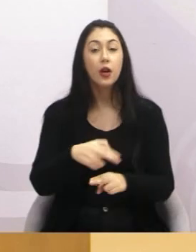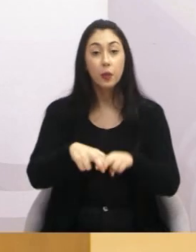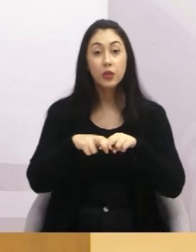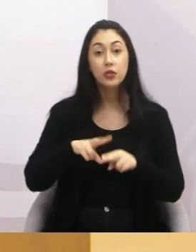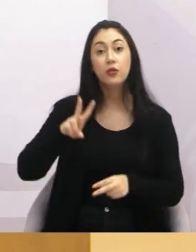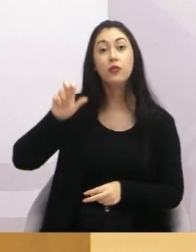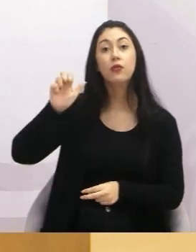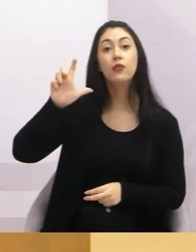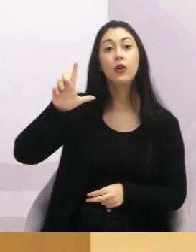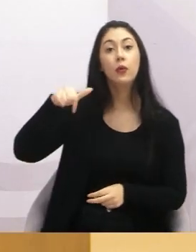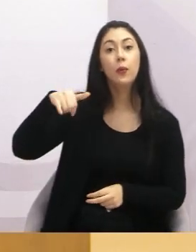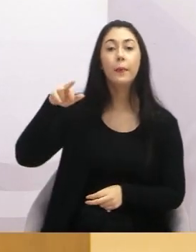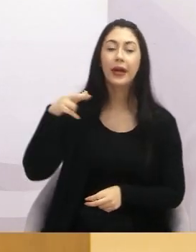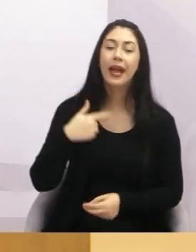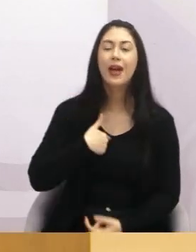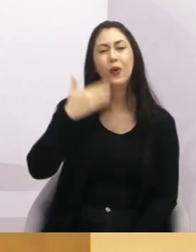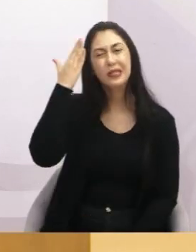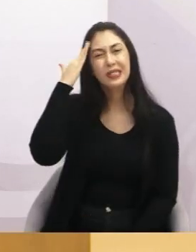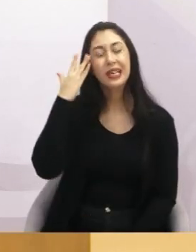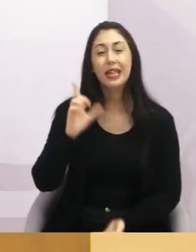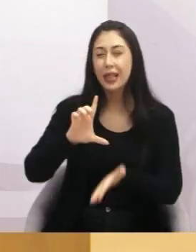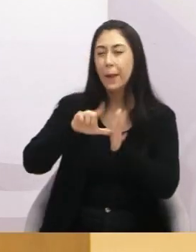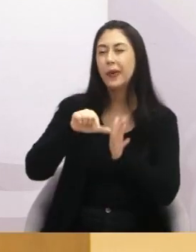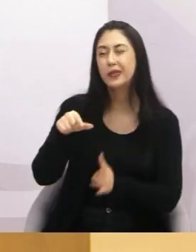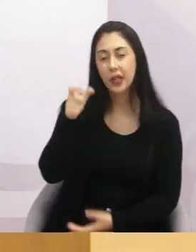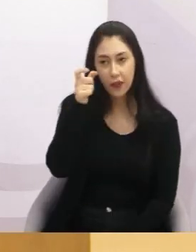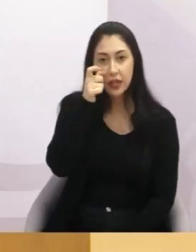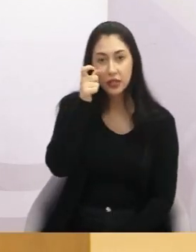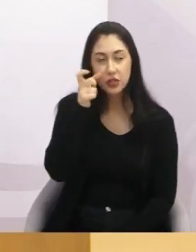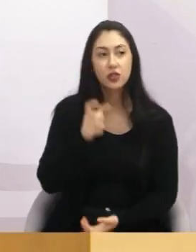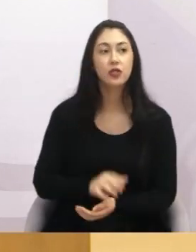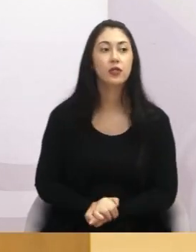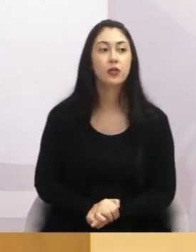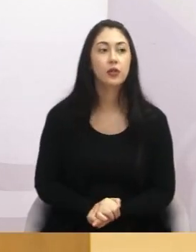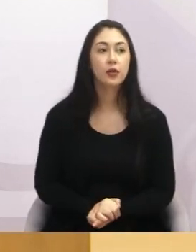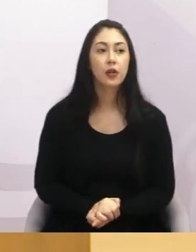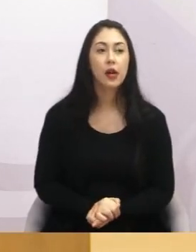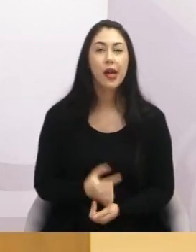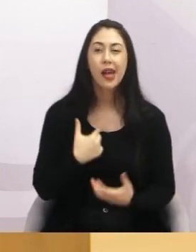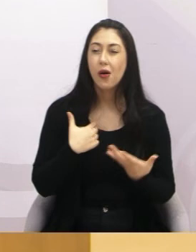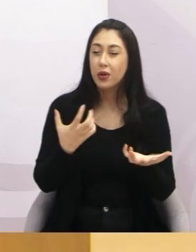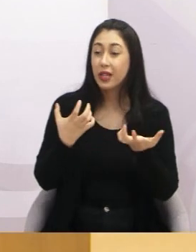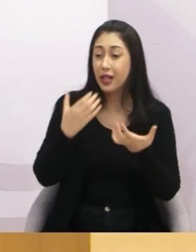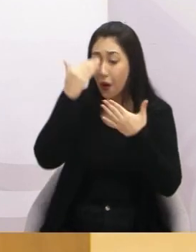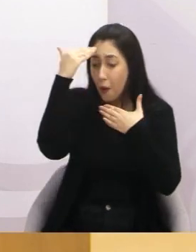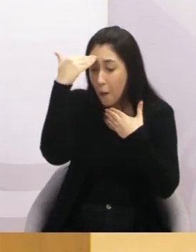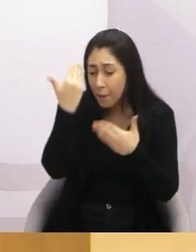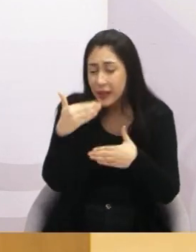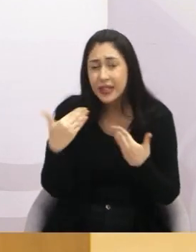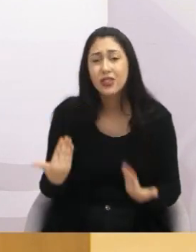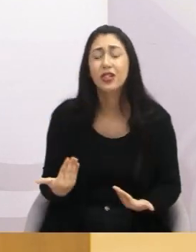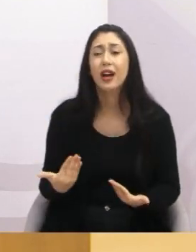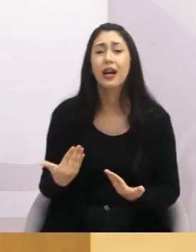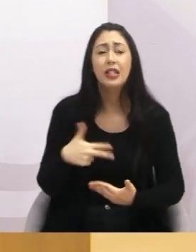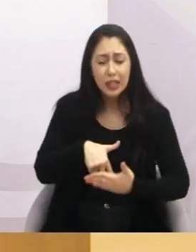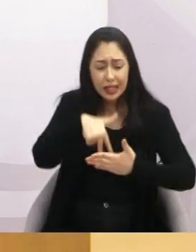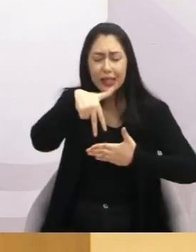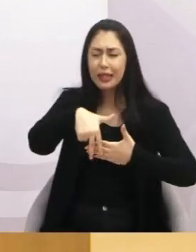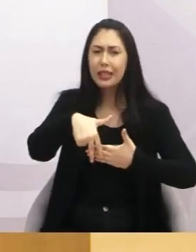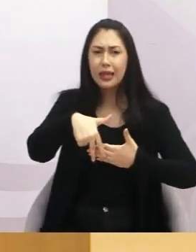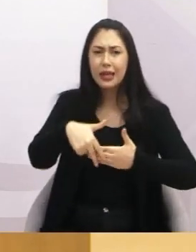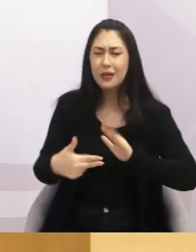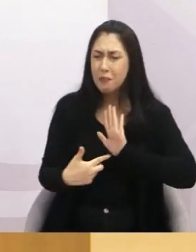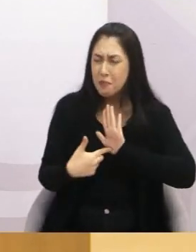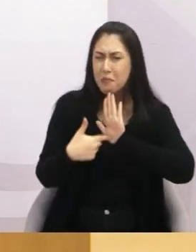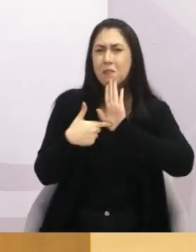sei que você vai assistir depois dessa sessão, é a minha melhor forma de te homenagear, subir essa tribuna,